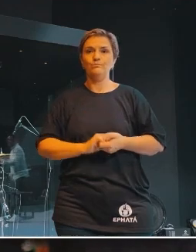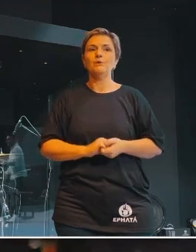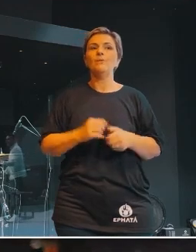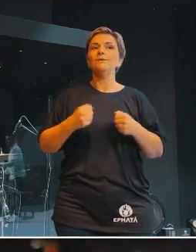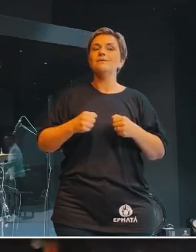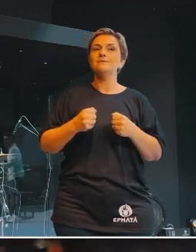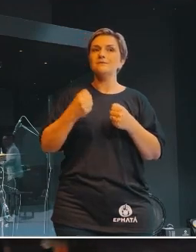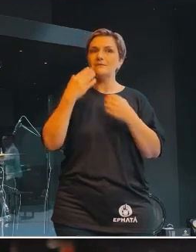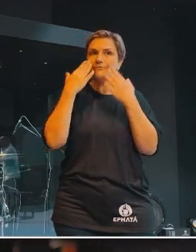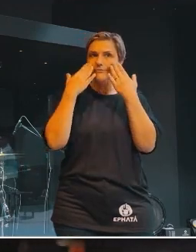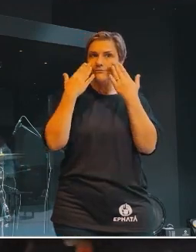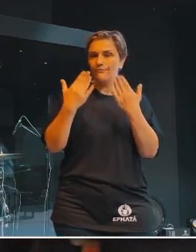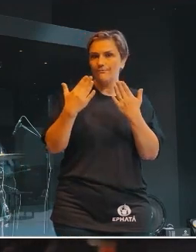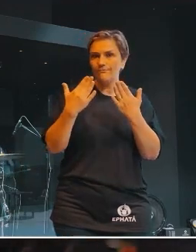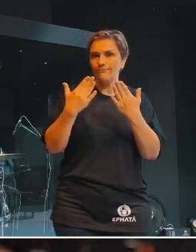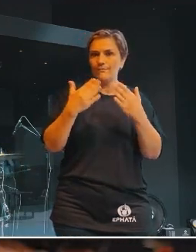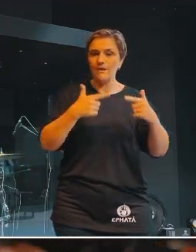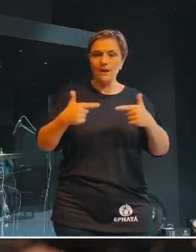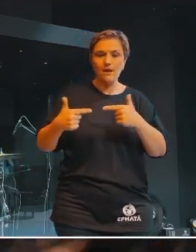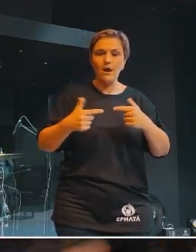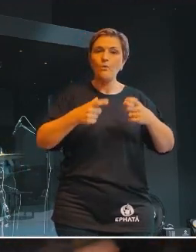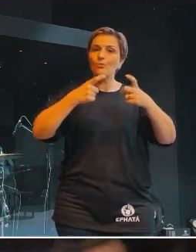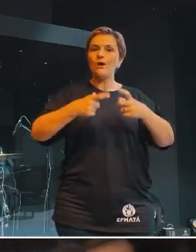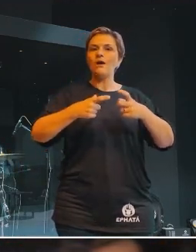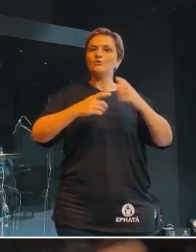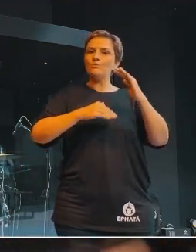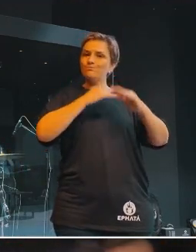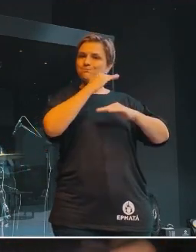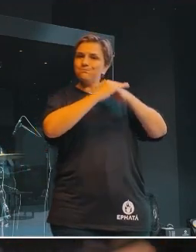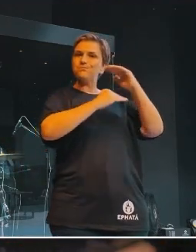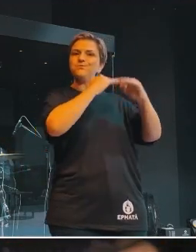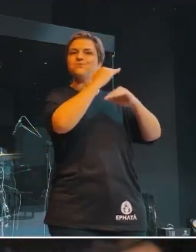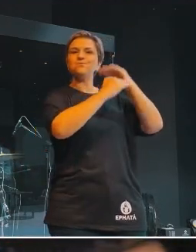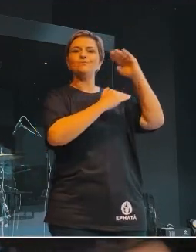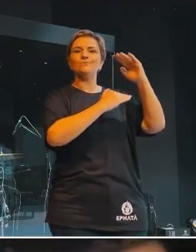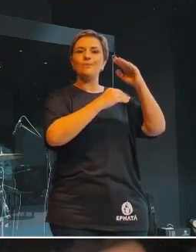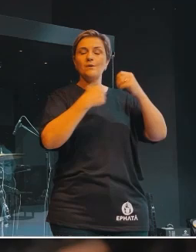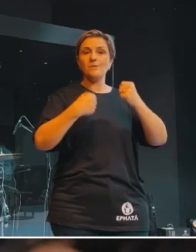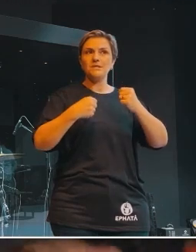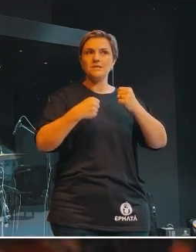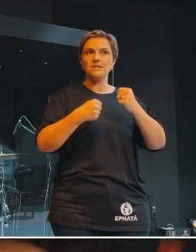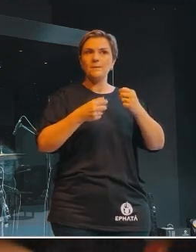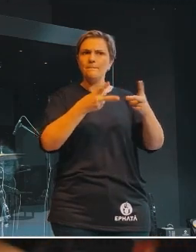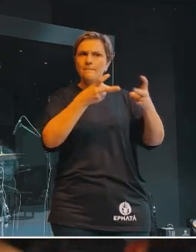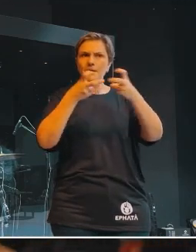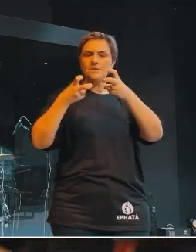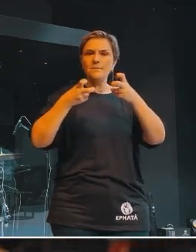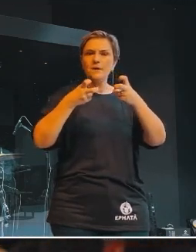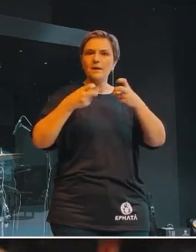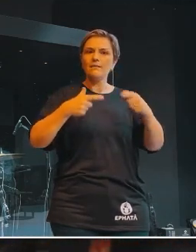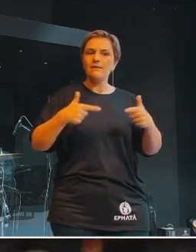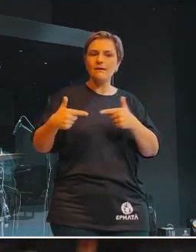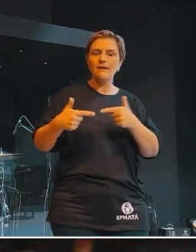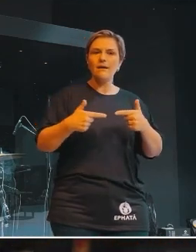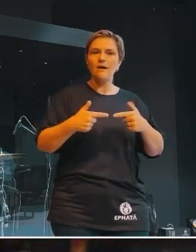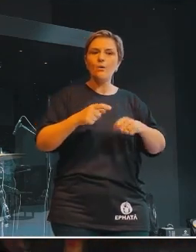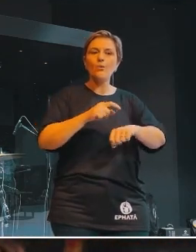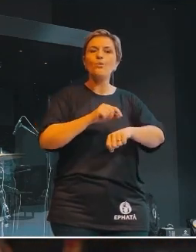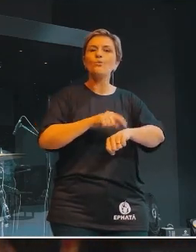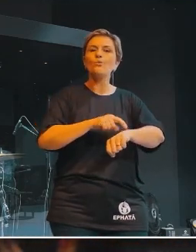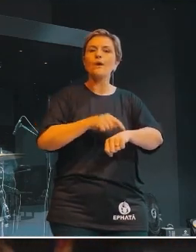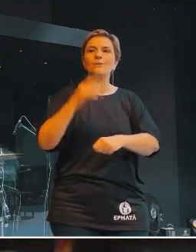enxergar na guerra um lugar de crescimento. Você precisa enxergar na guerra um lugar para